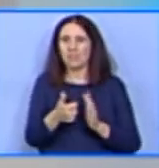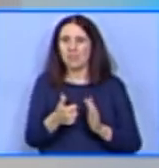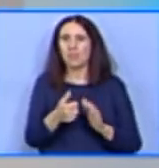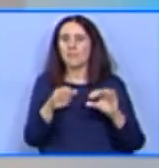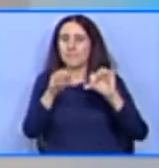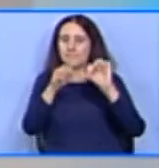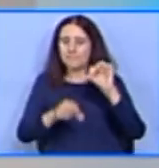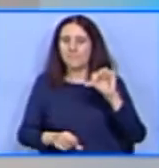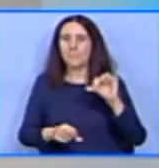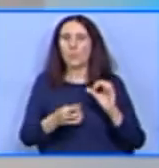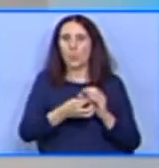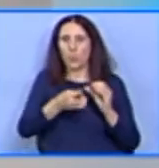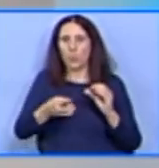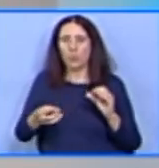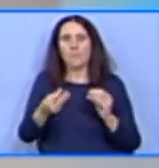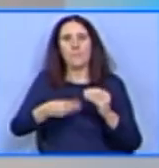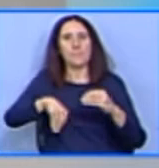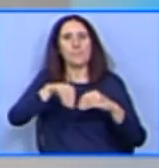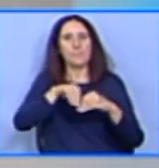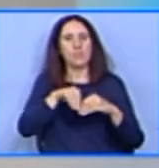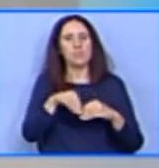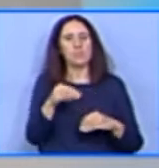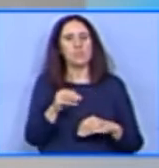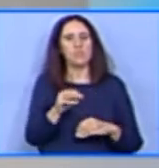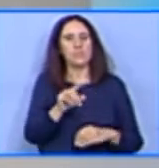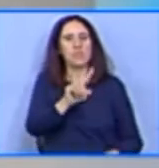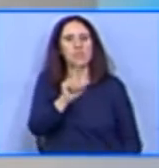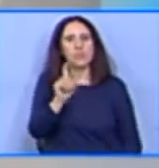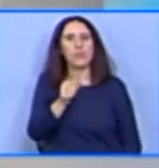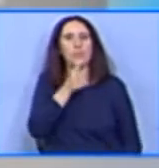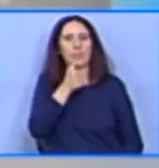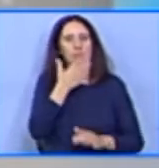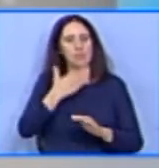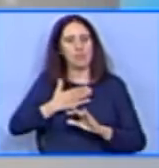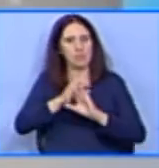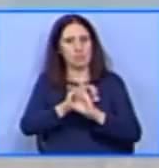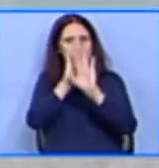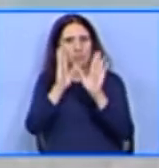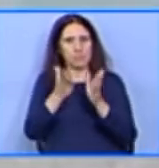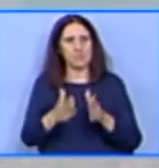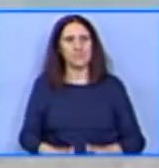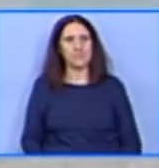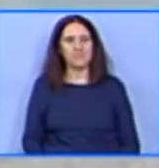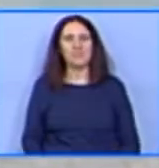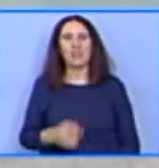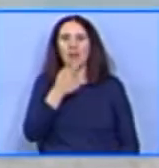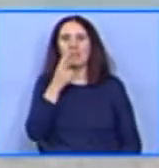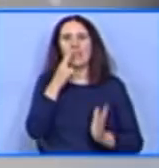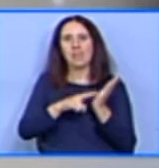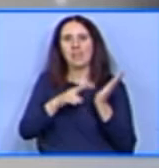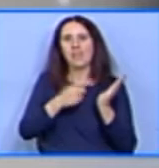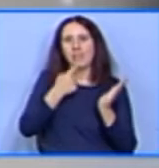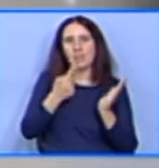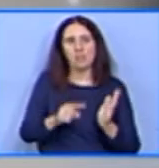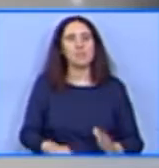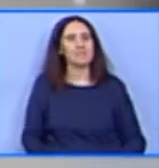que transmite, um sem número de questões que precisam ser aclaradas. É preciso entrar lá com uma chave de leitura. É preciso entrar lá tendo